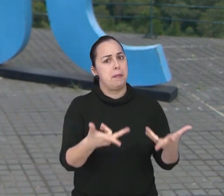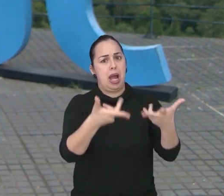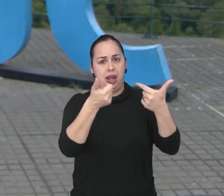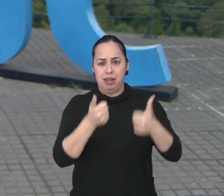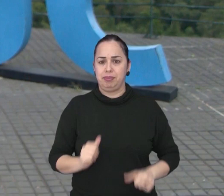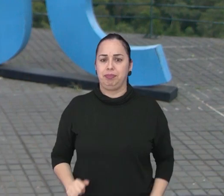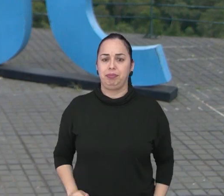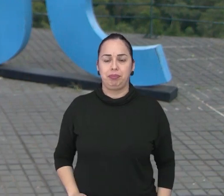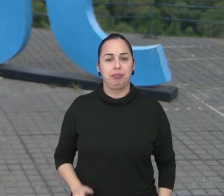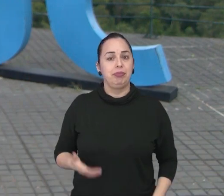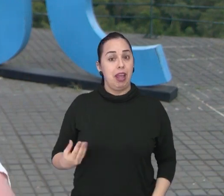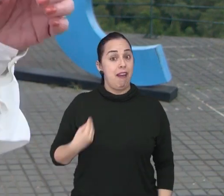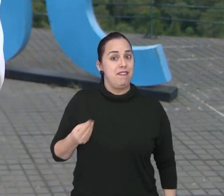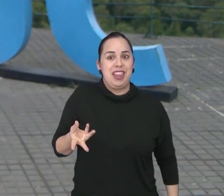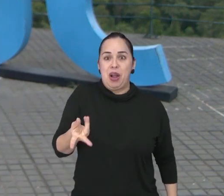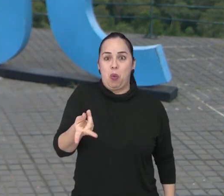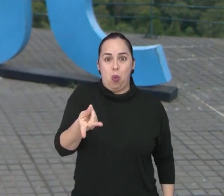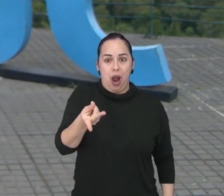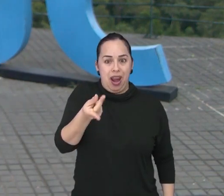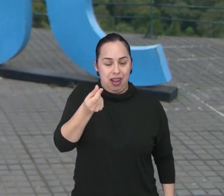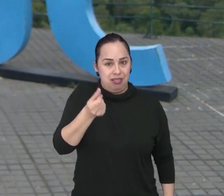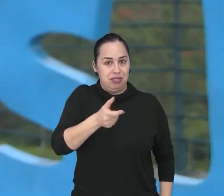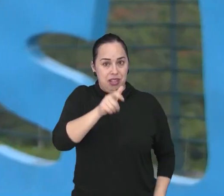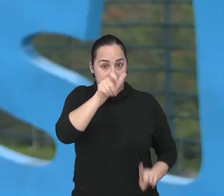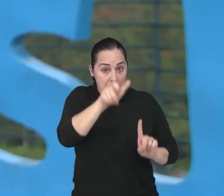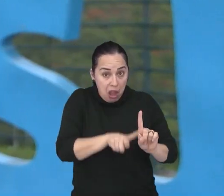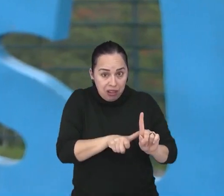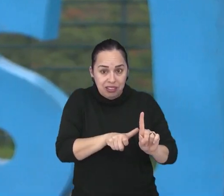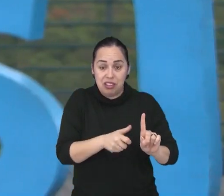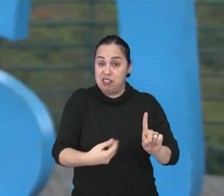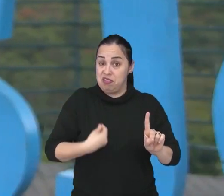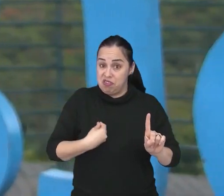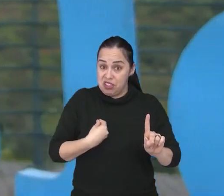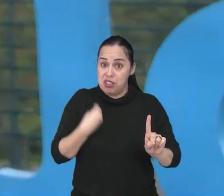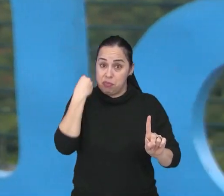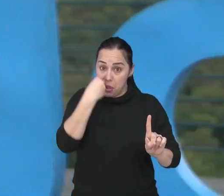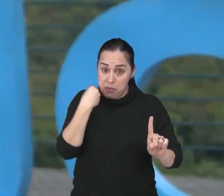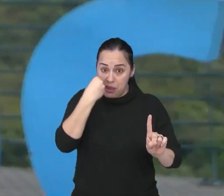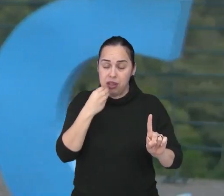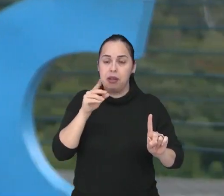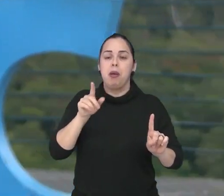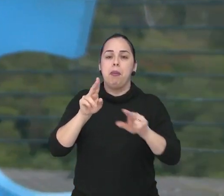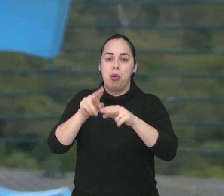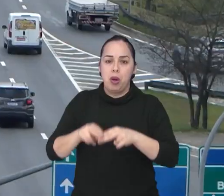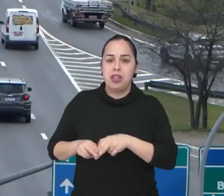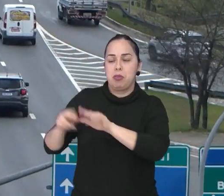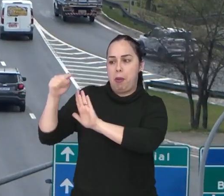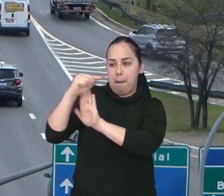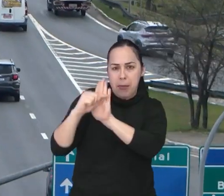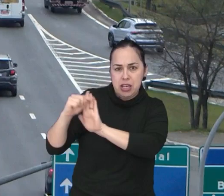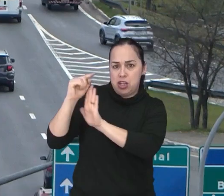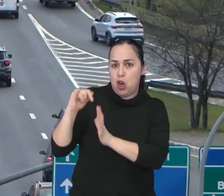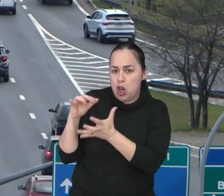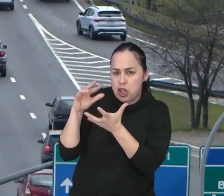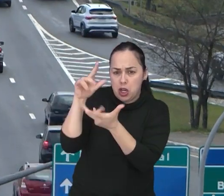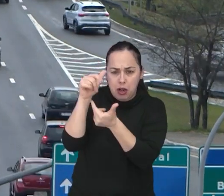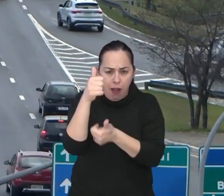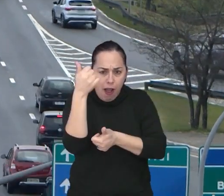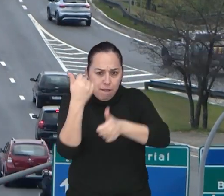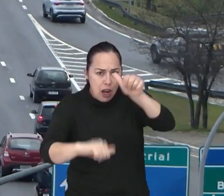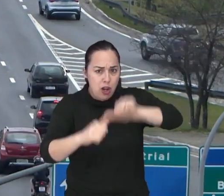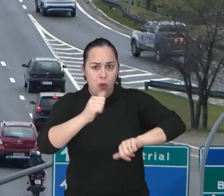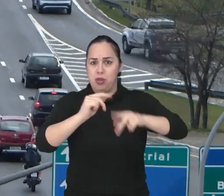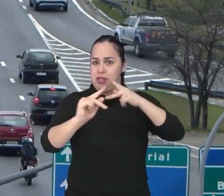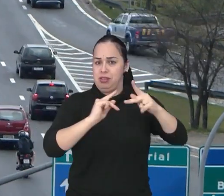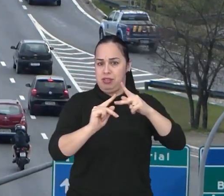cidade, a estrutura, a organização, é uma cidade maravilhosa para se viver. A qualidade de vida que a empresária encontra aqui foi um dos pontos avaliados